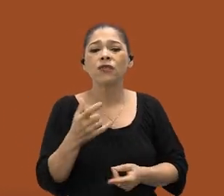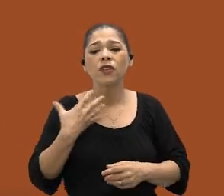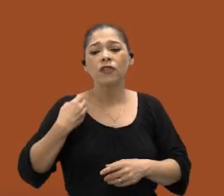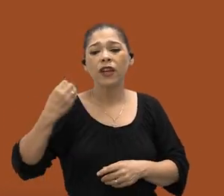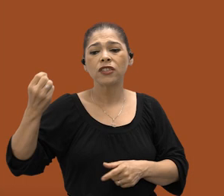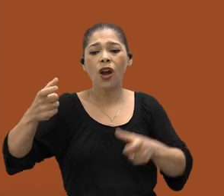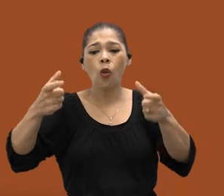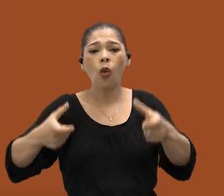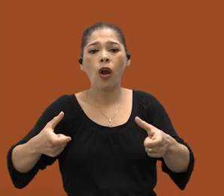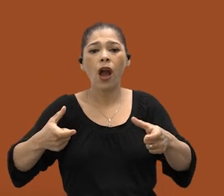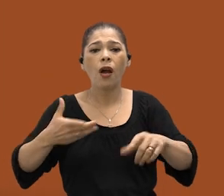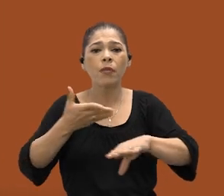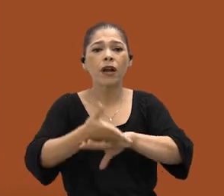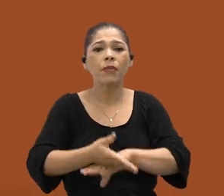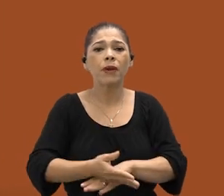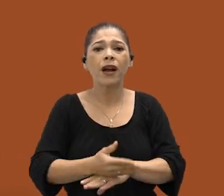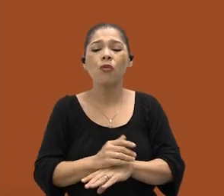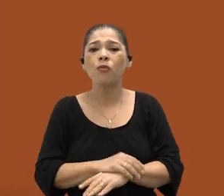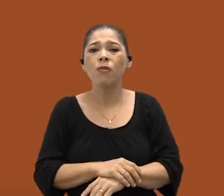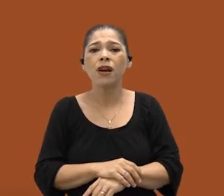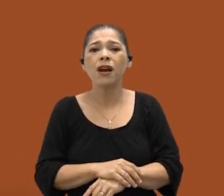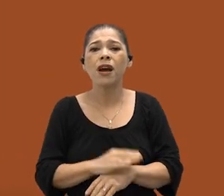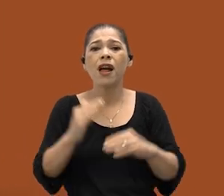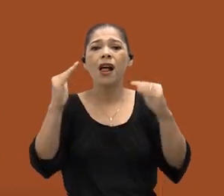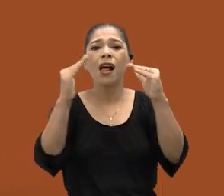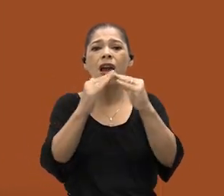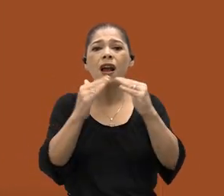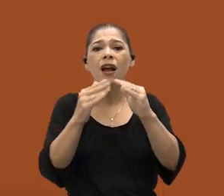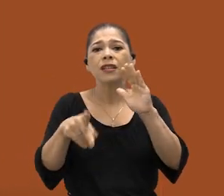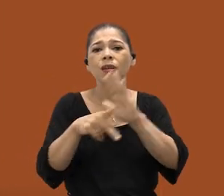a gente fosse fazer uma viagem de campo para uma mesquita